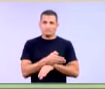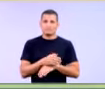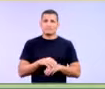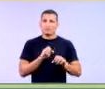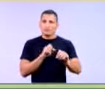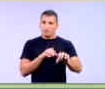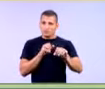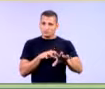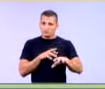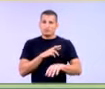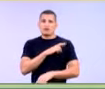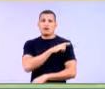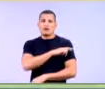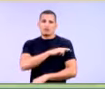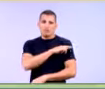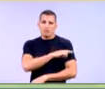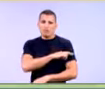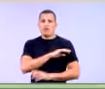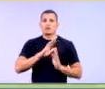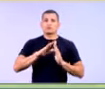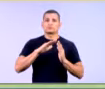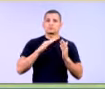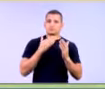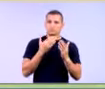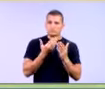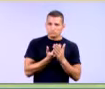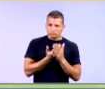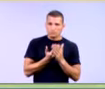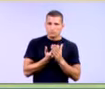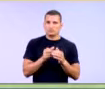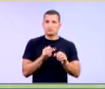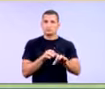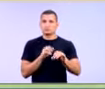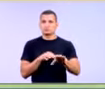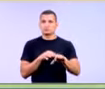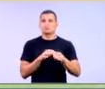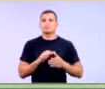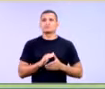ensino regular em uma instituição de ensino, tá?